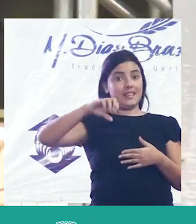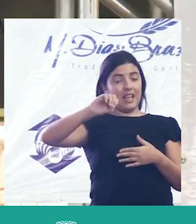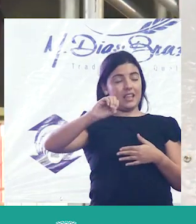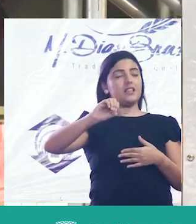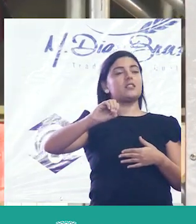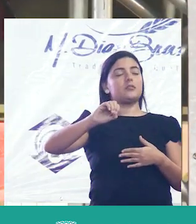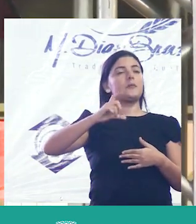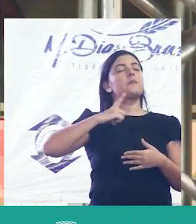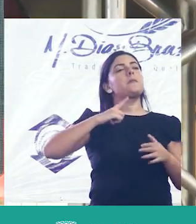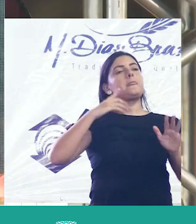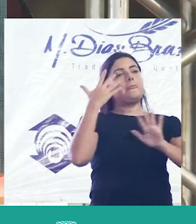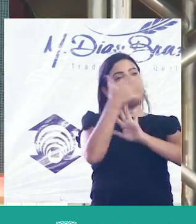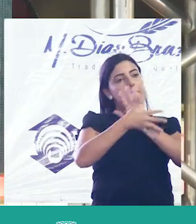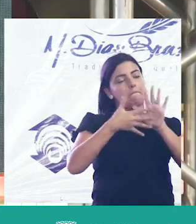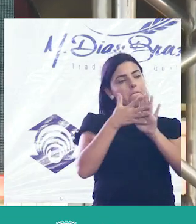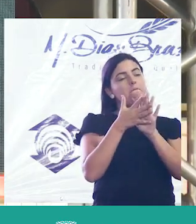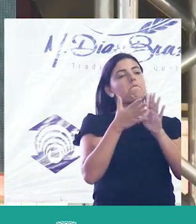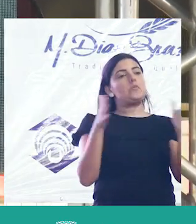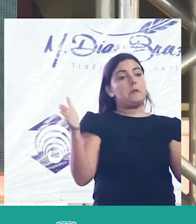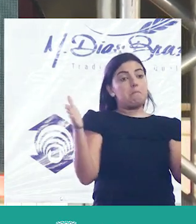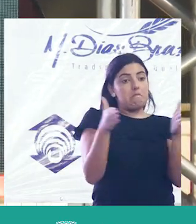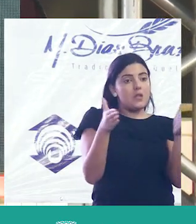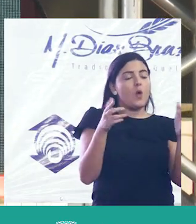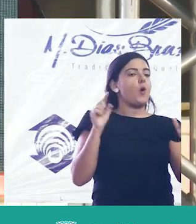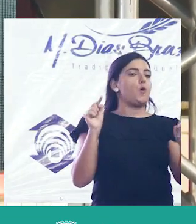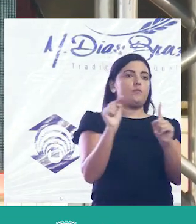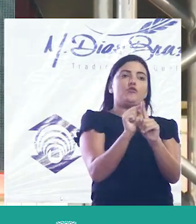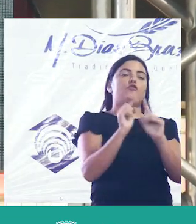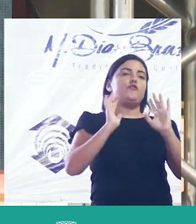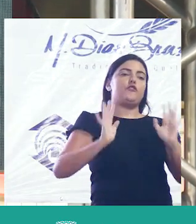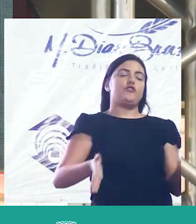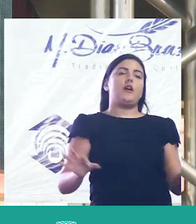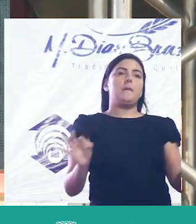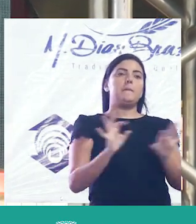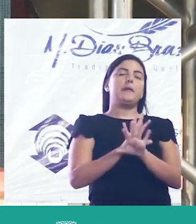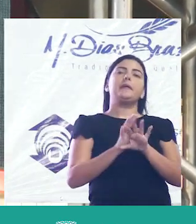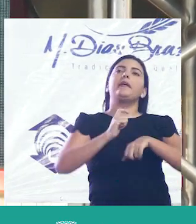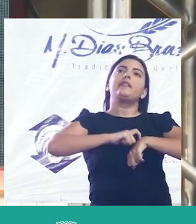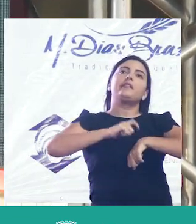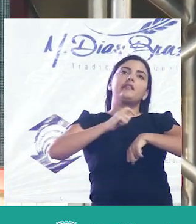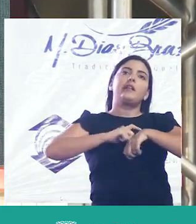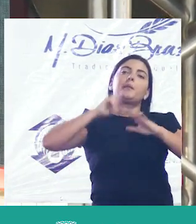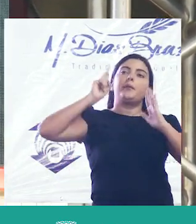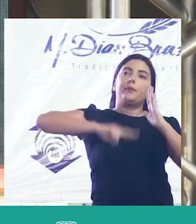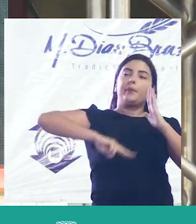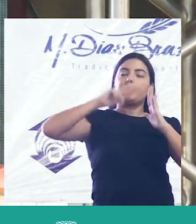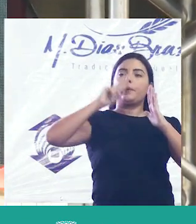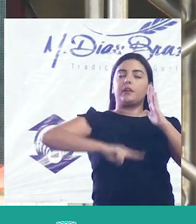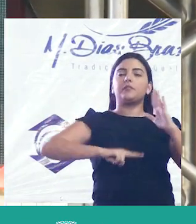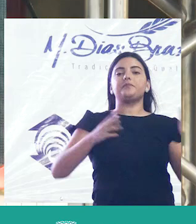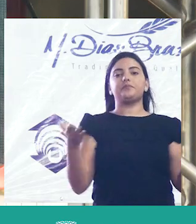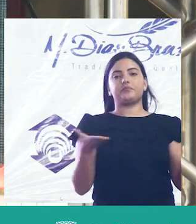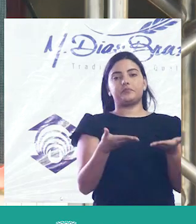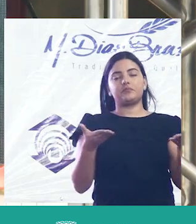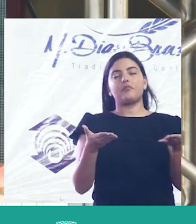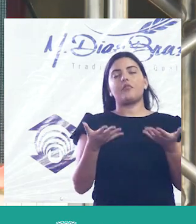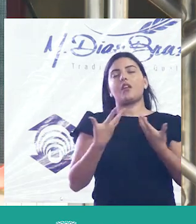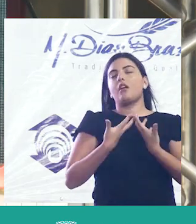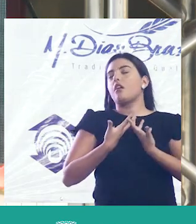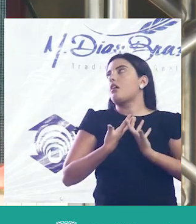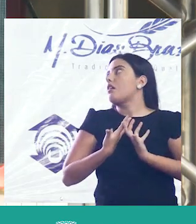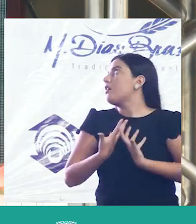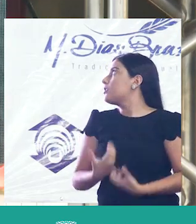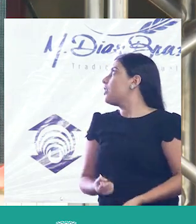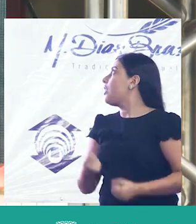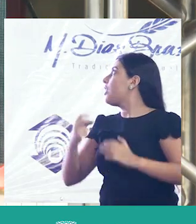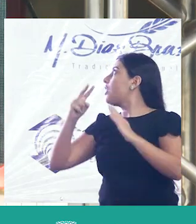gente tem textos menores, informações mais objetivas, para você não perder tanto tempo com a leitura. Olha, essa questão aqui é cansativa, só para